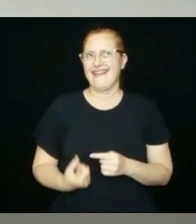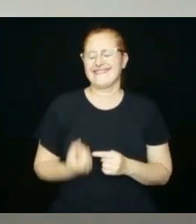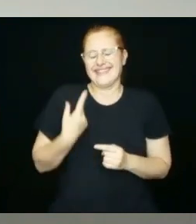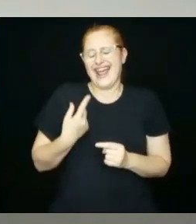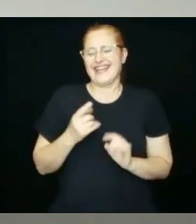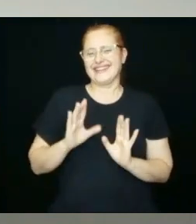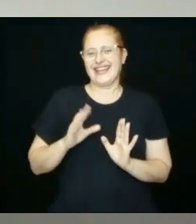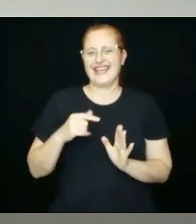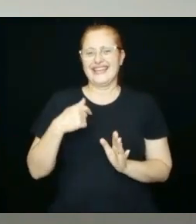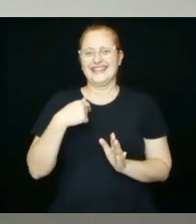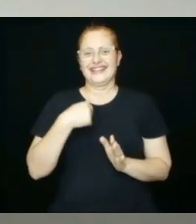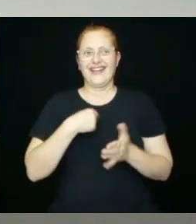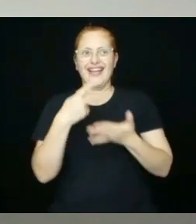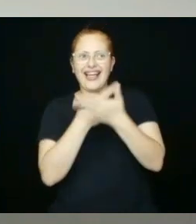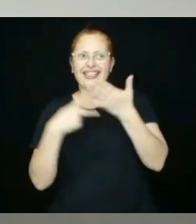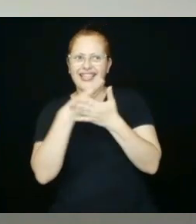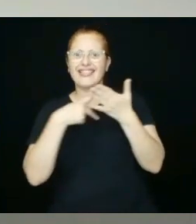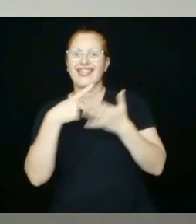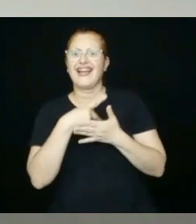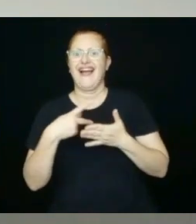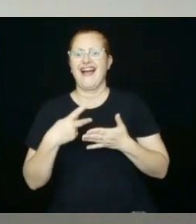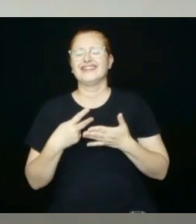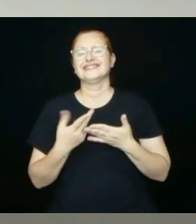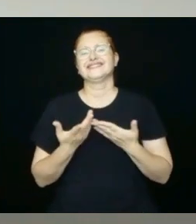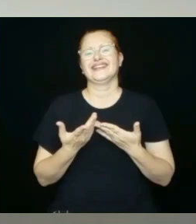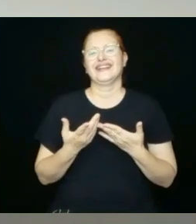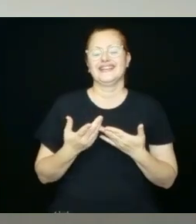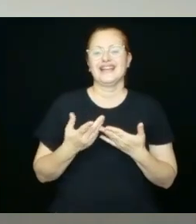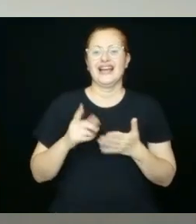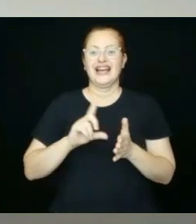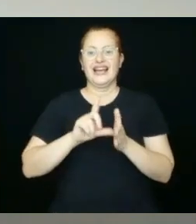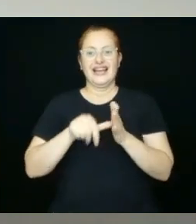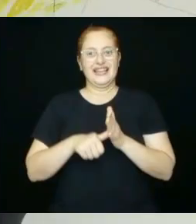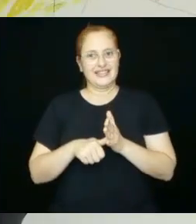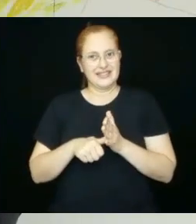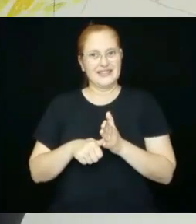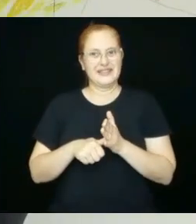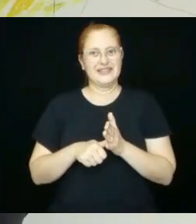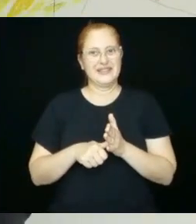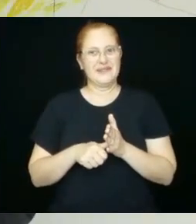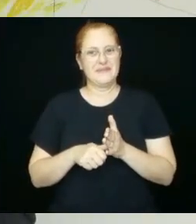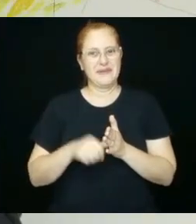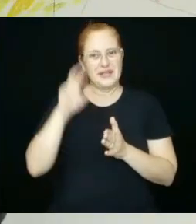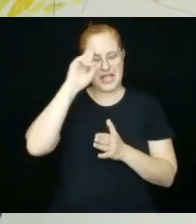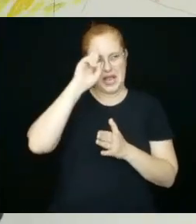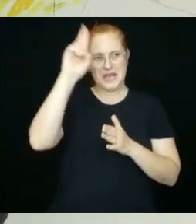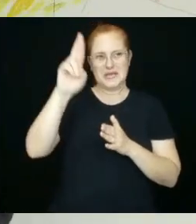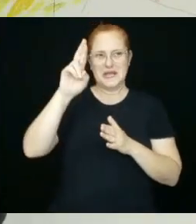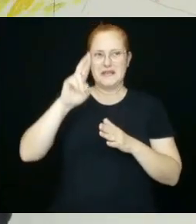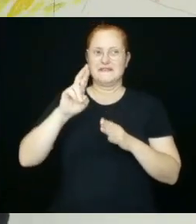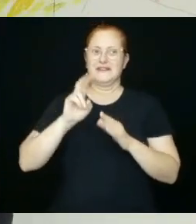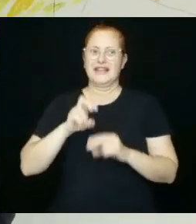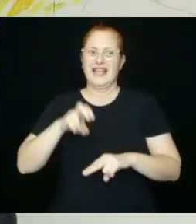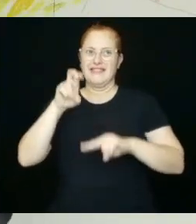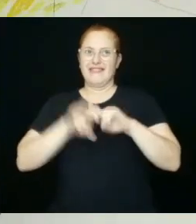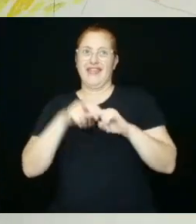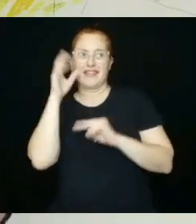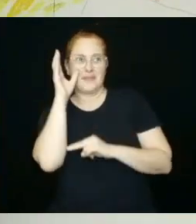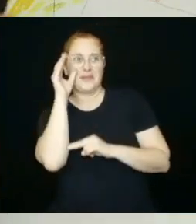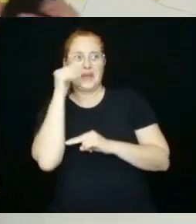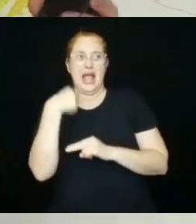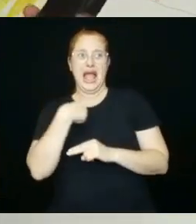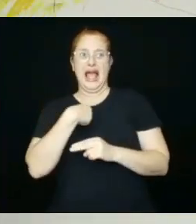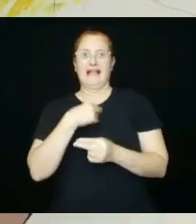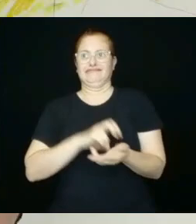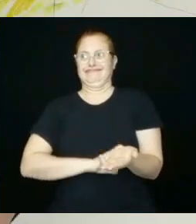estranheza. Mas... Desenhando sob pressão. Depois chega a curadora e senta na mesinha da frente, e aí tu fica